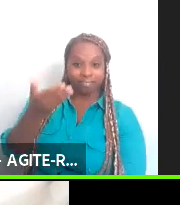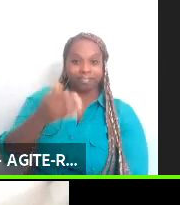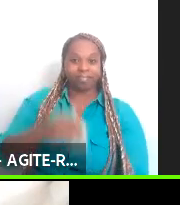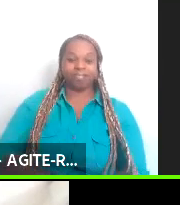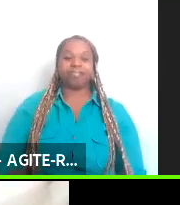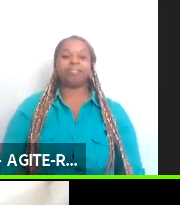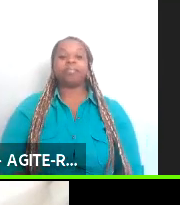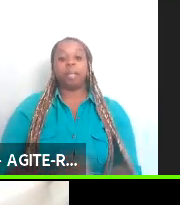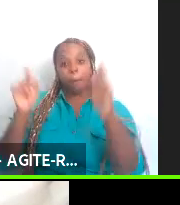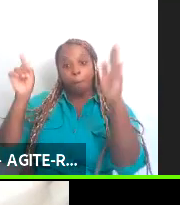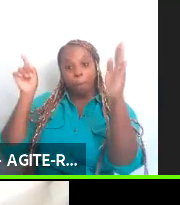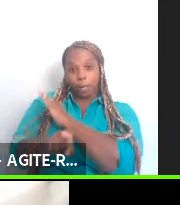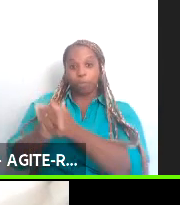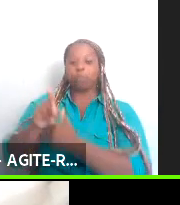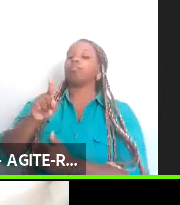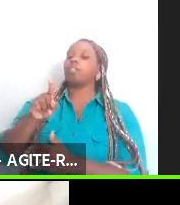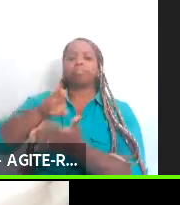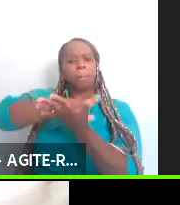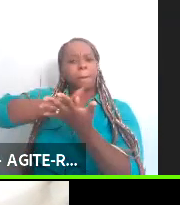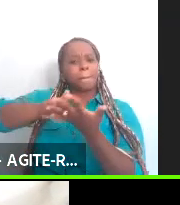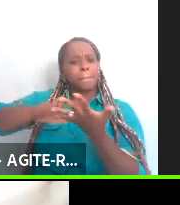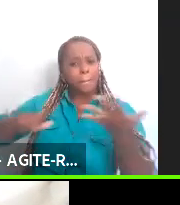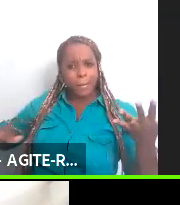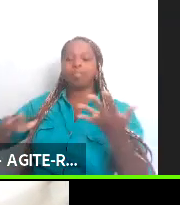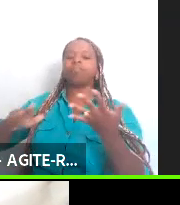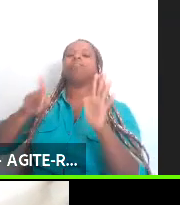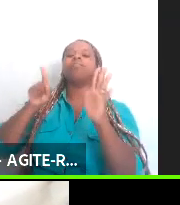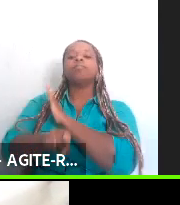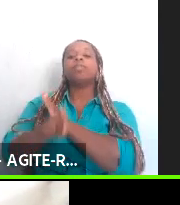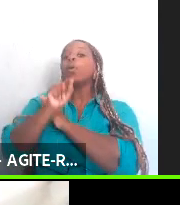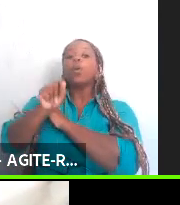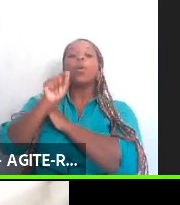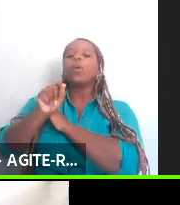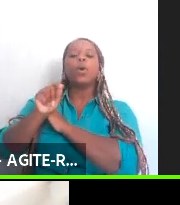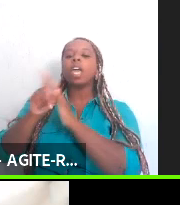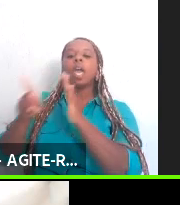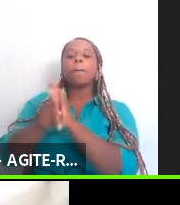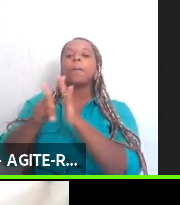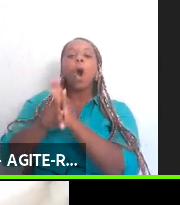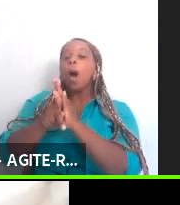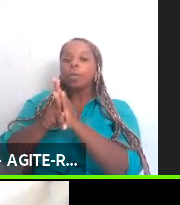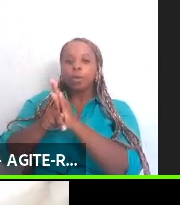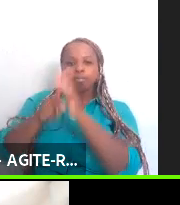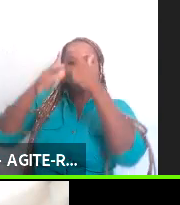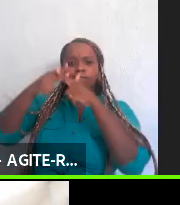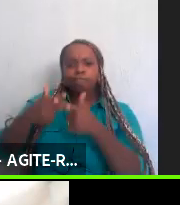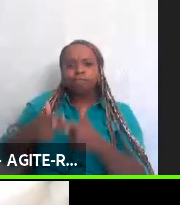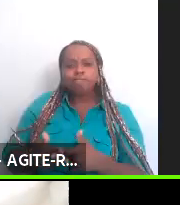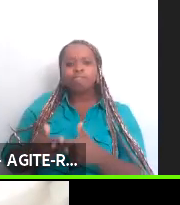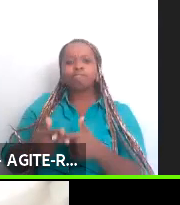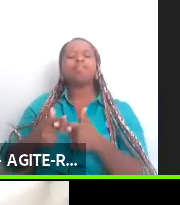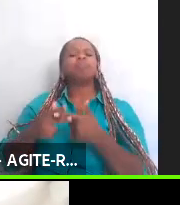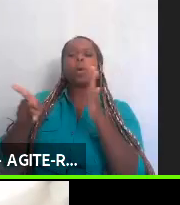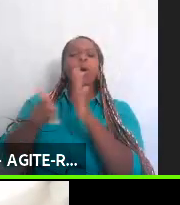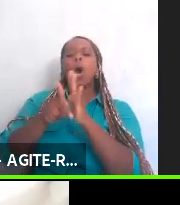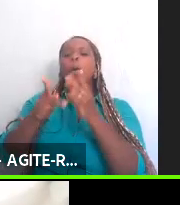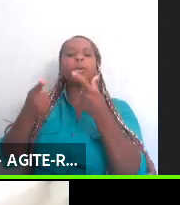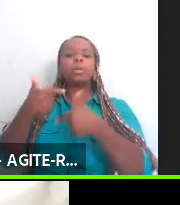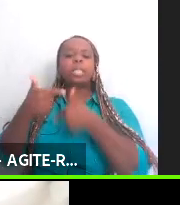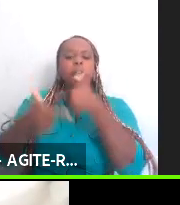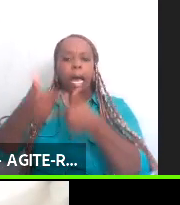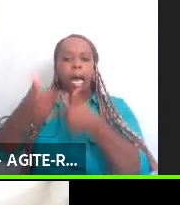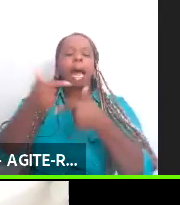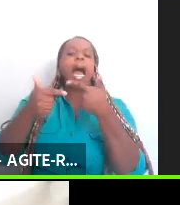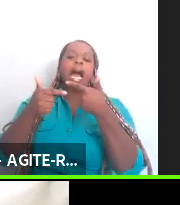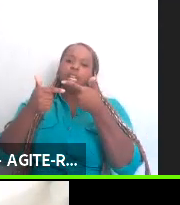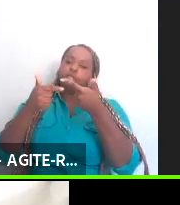algumas perguntas aqui, várias também. Sobre ser revisor freelancer, como ir atrás dos clientes e como chegar, mandar